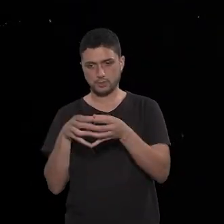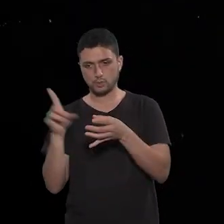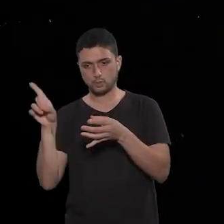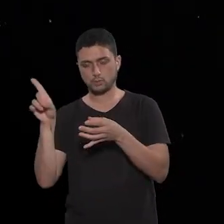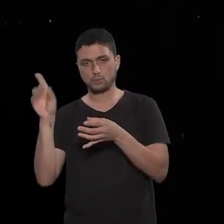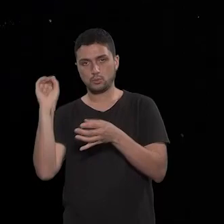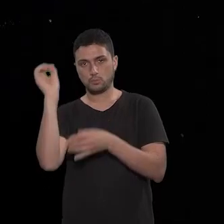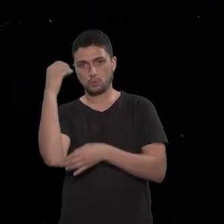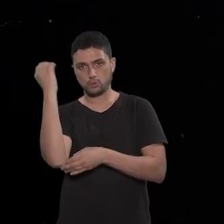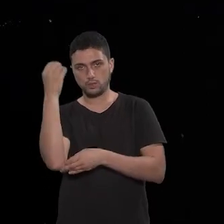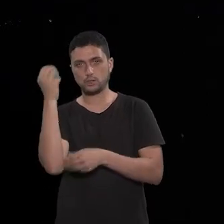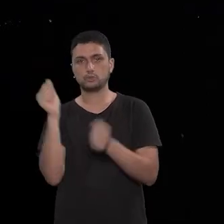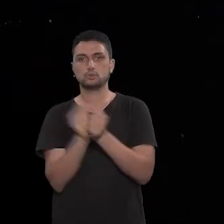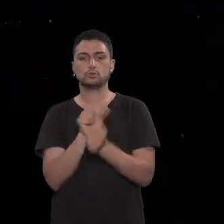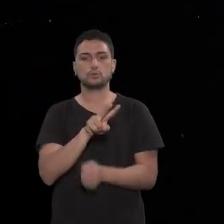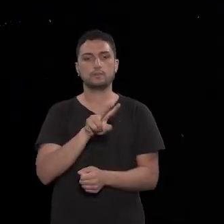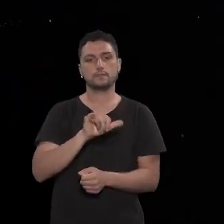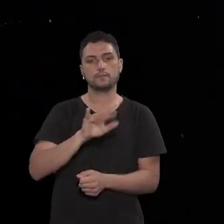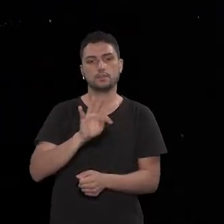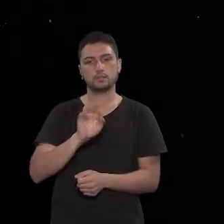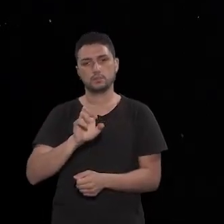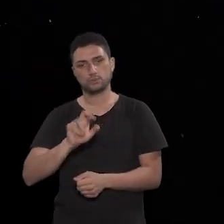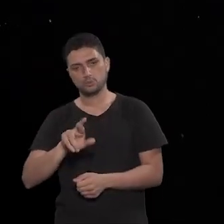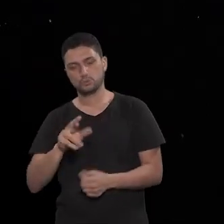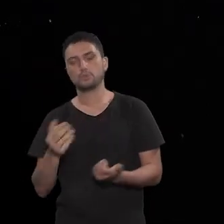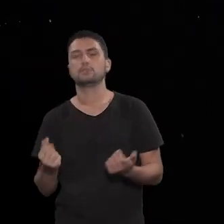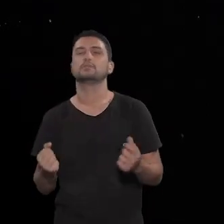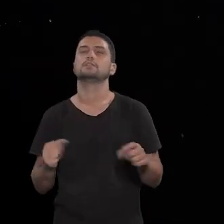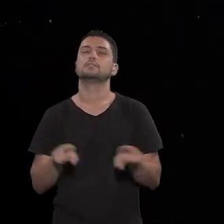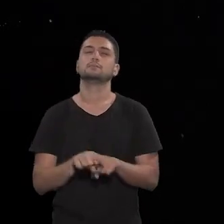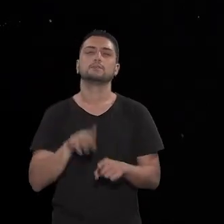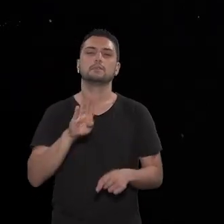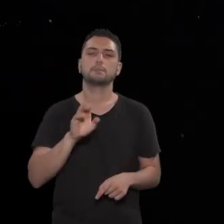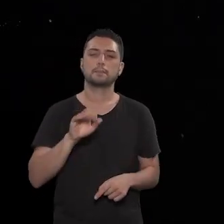foi uma comitiva de Porto Alegre, foi. Vitor Ramil,